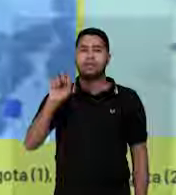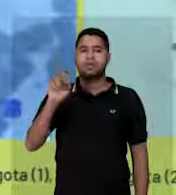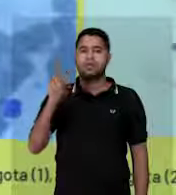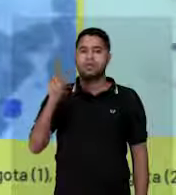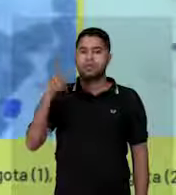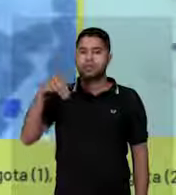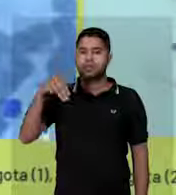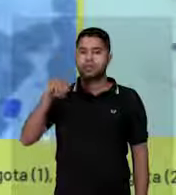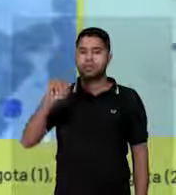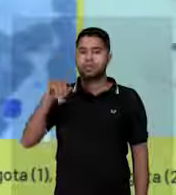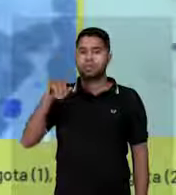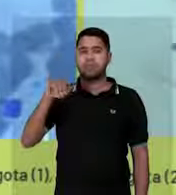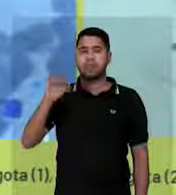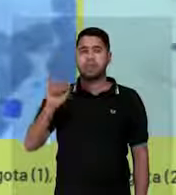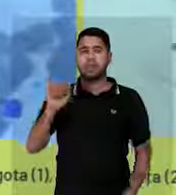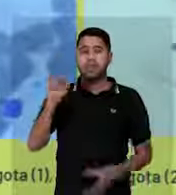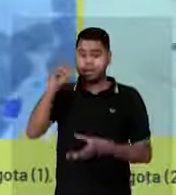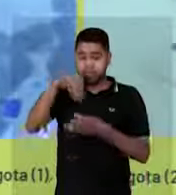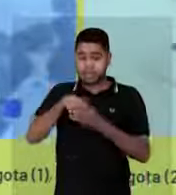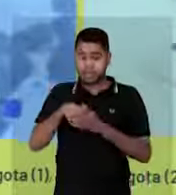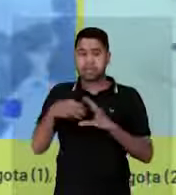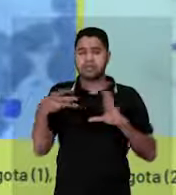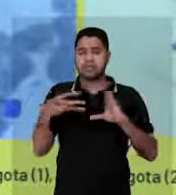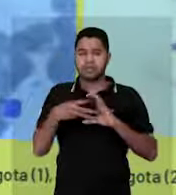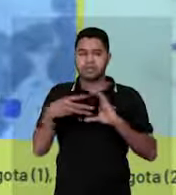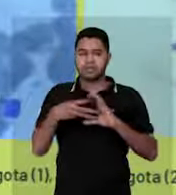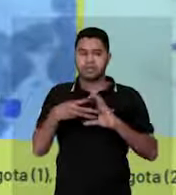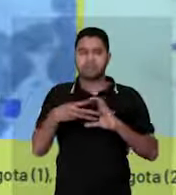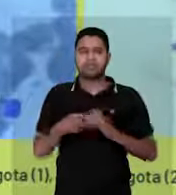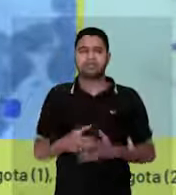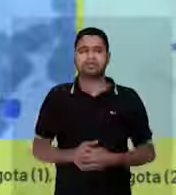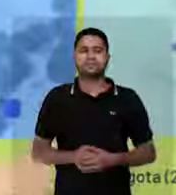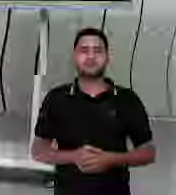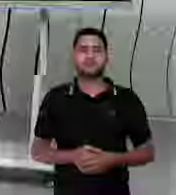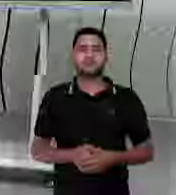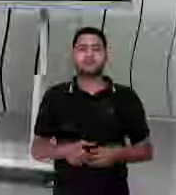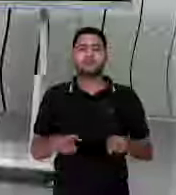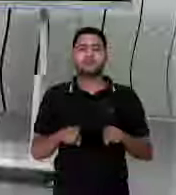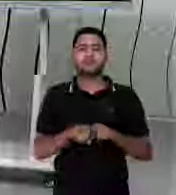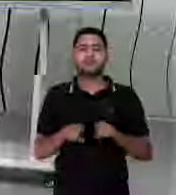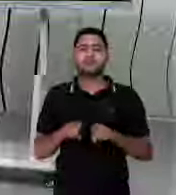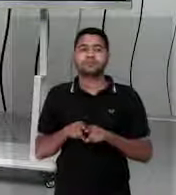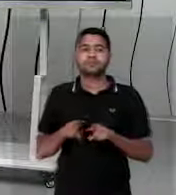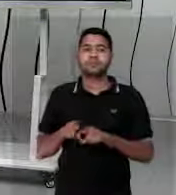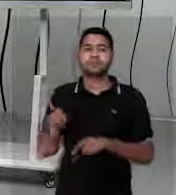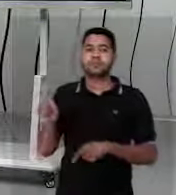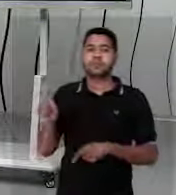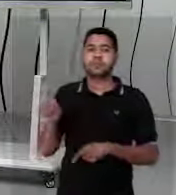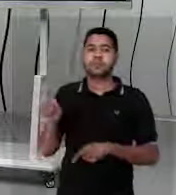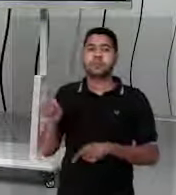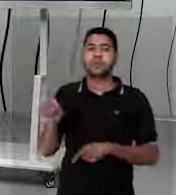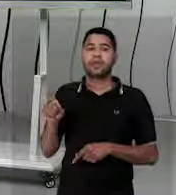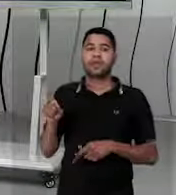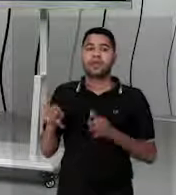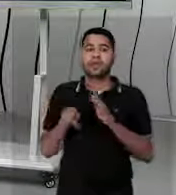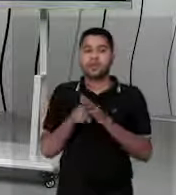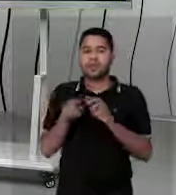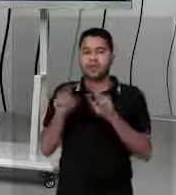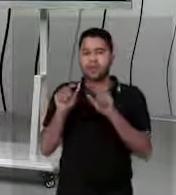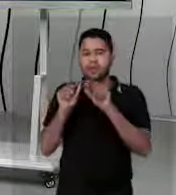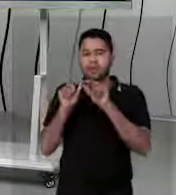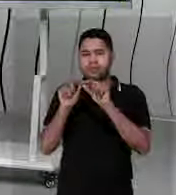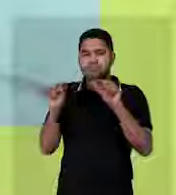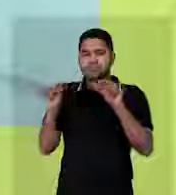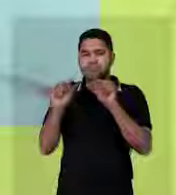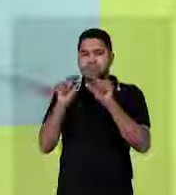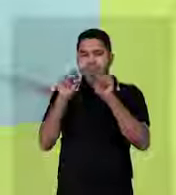estão intracelularmente, elas estão lá dentro da célula. E eu tenho as promastigotas, que são as formas flageladas. Elas